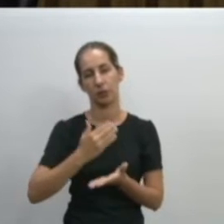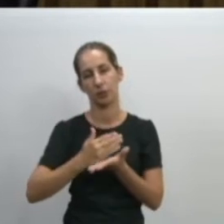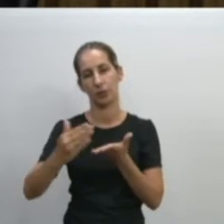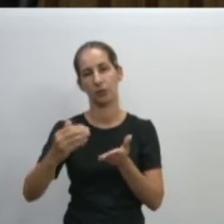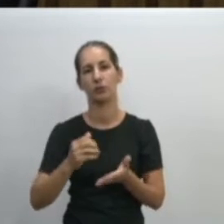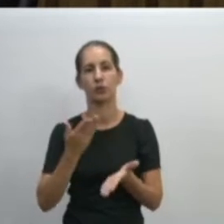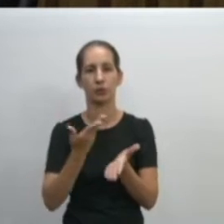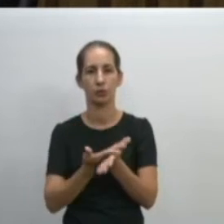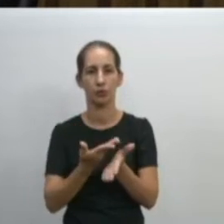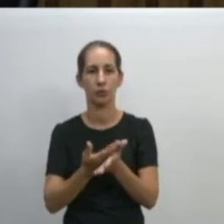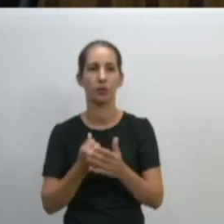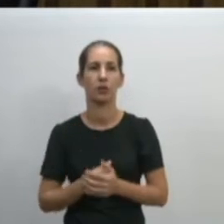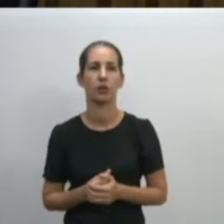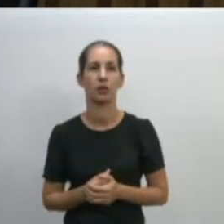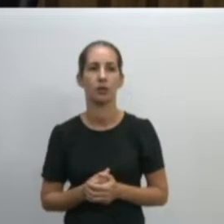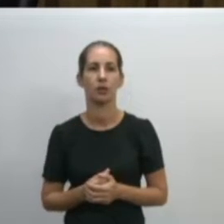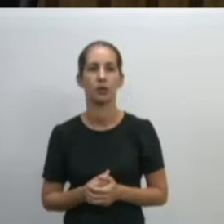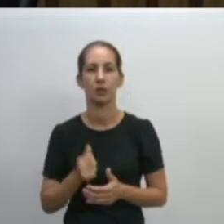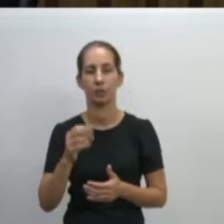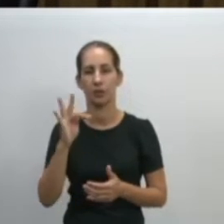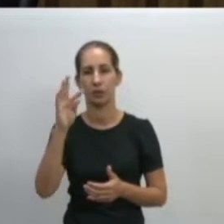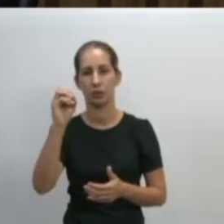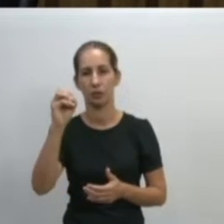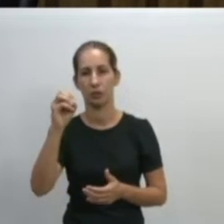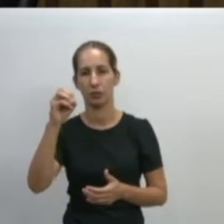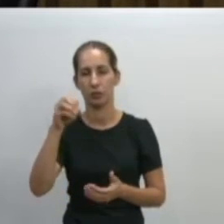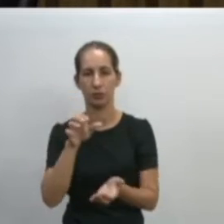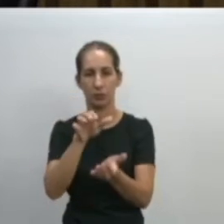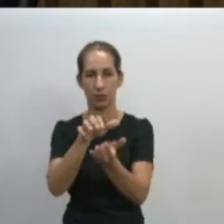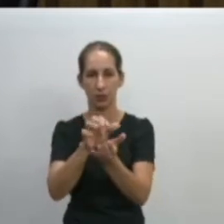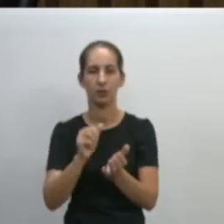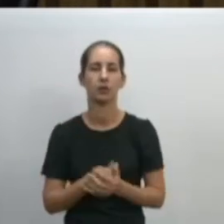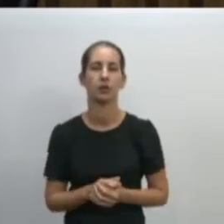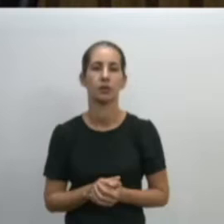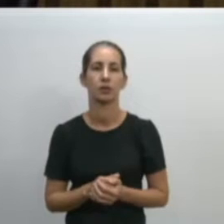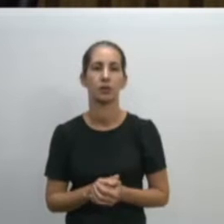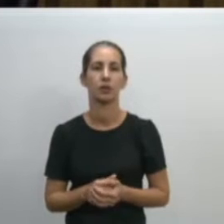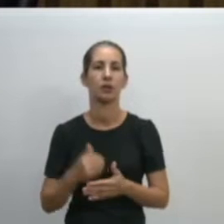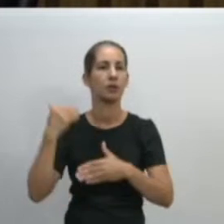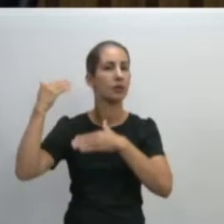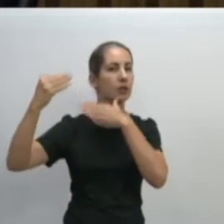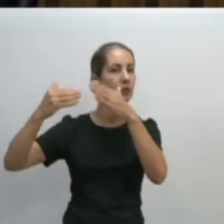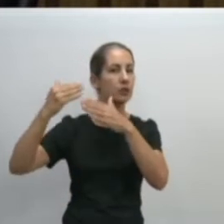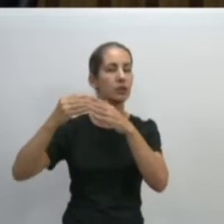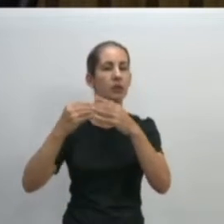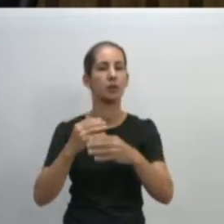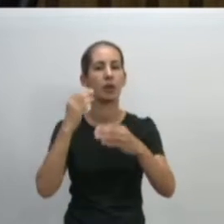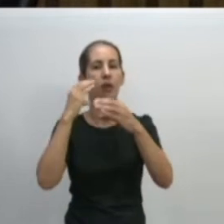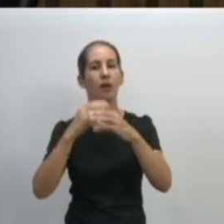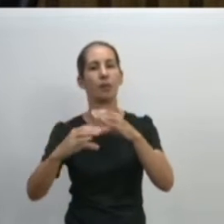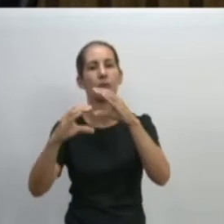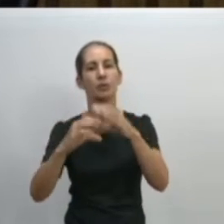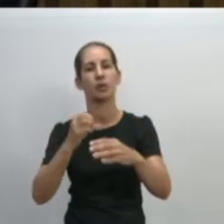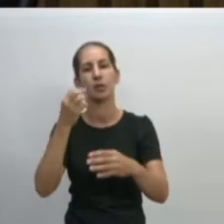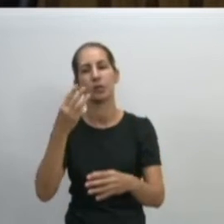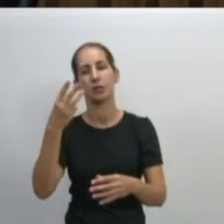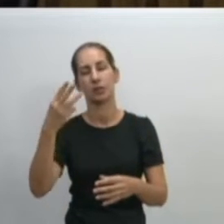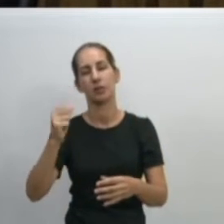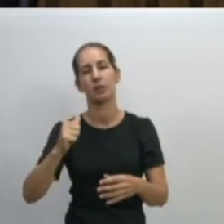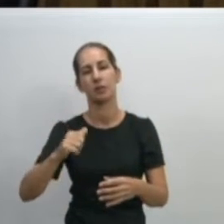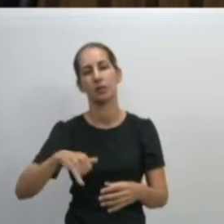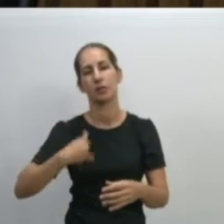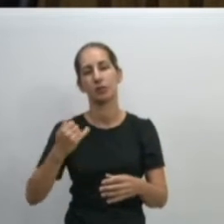tendo estudado no Conservatório Alberto Nepomuceno, em Fortaleza. Sua trajetória na música destaca-se aos 13 anos.